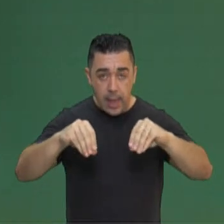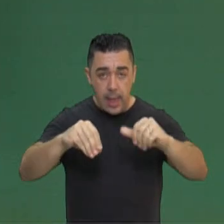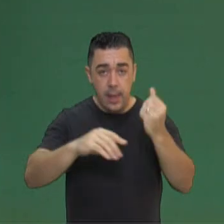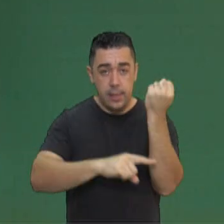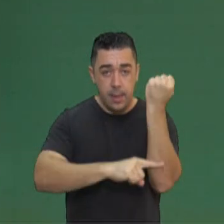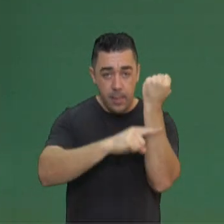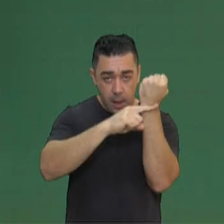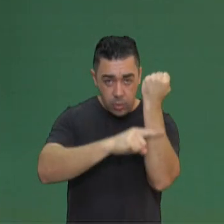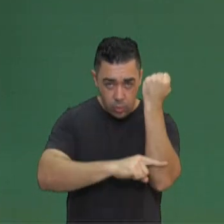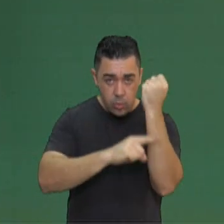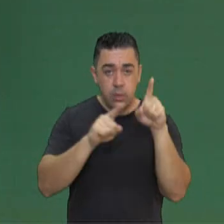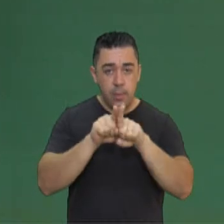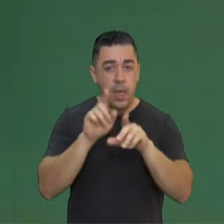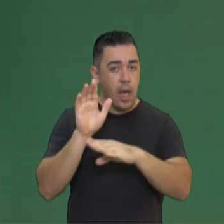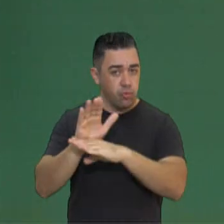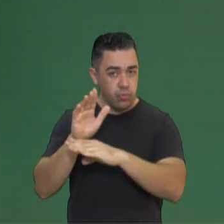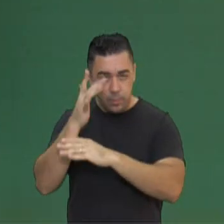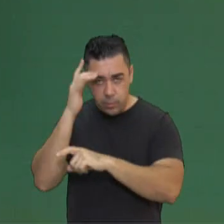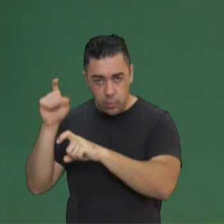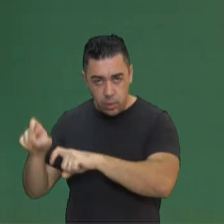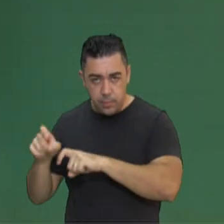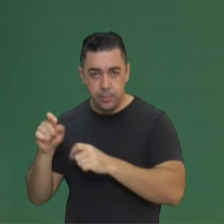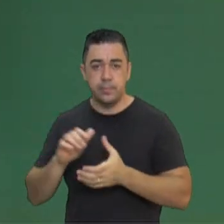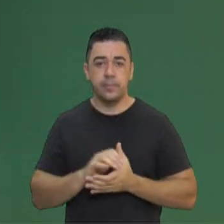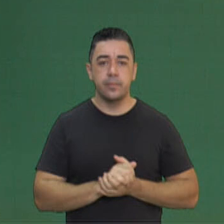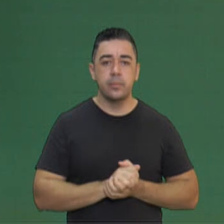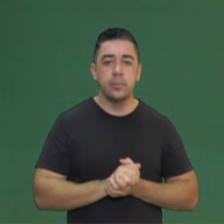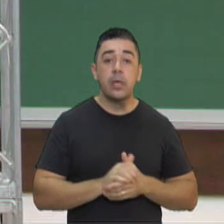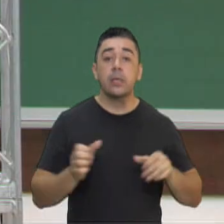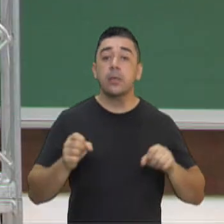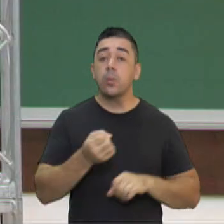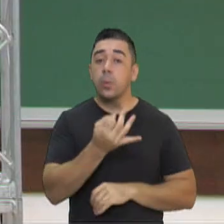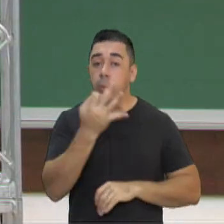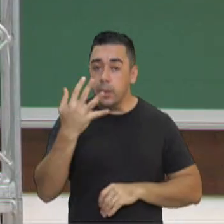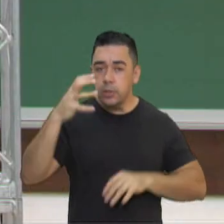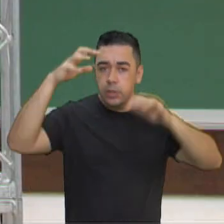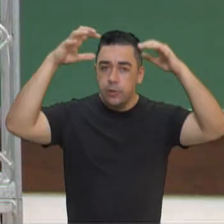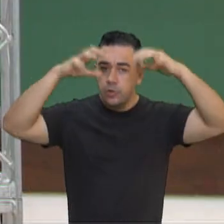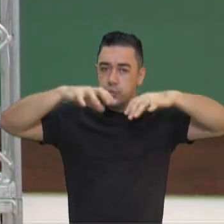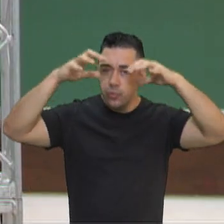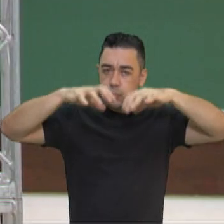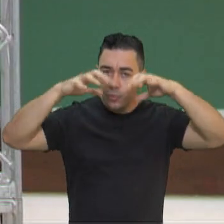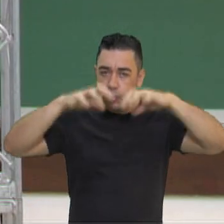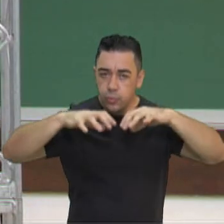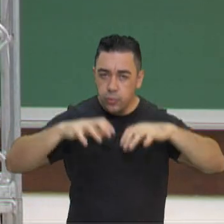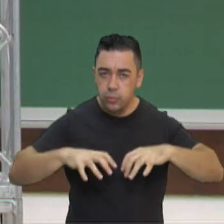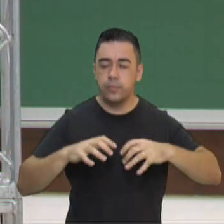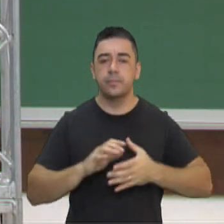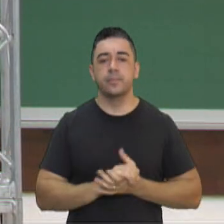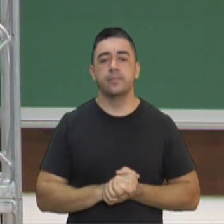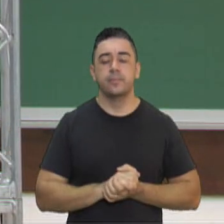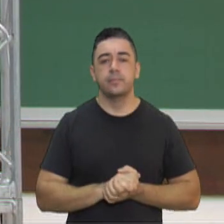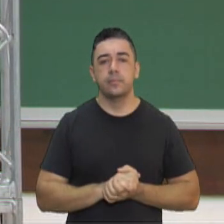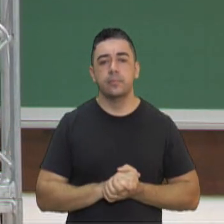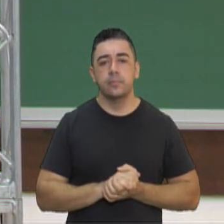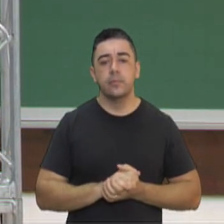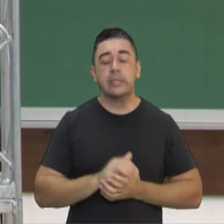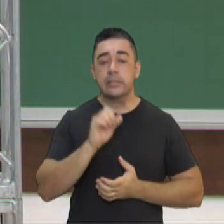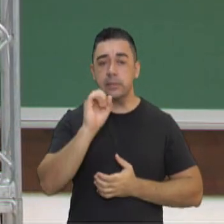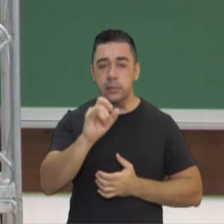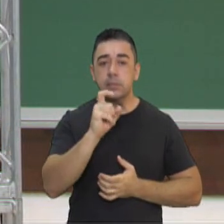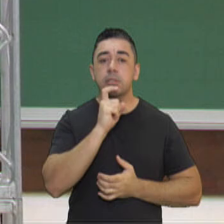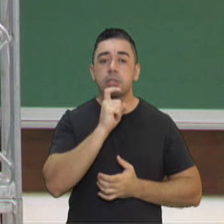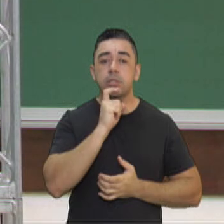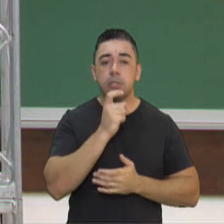lá os agricultores, a precipitação, que é a quantidade de chuva, a ocorrência de